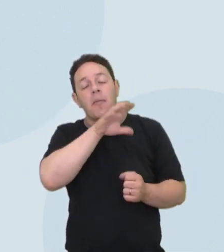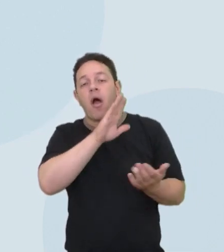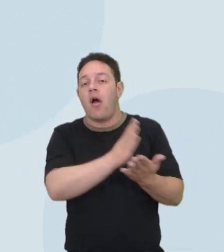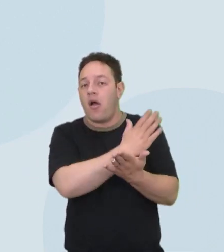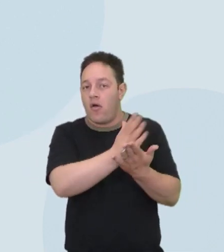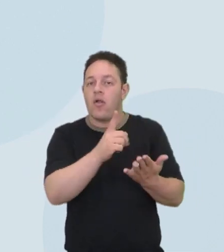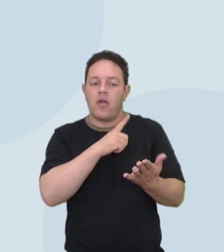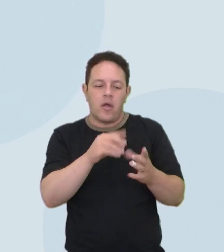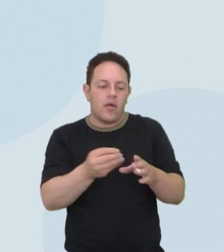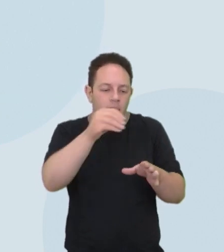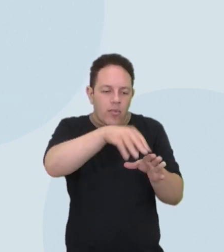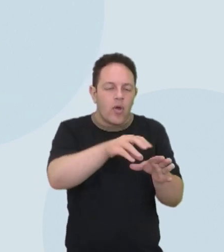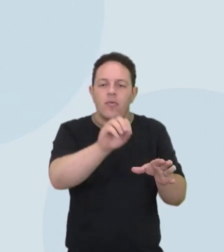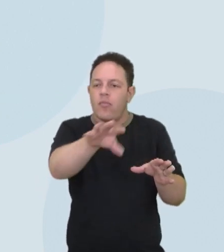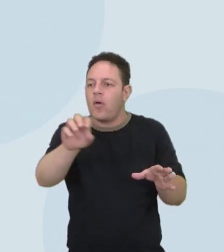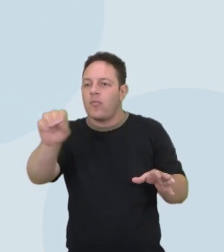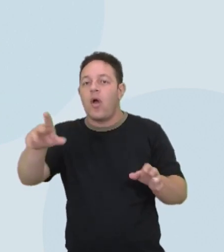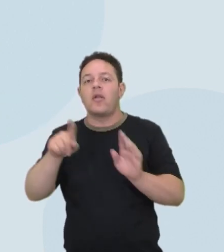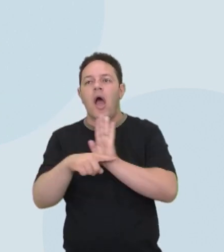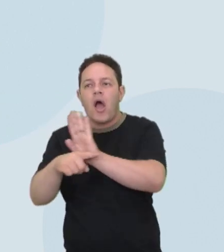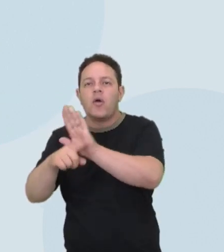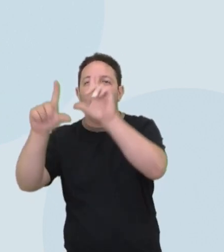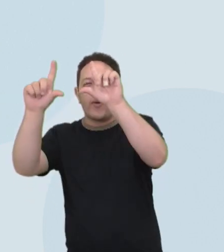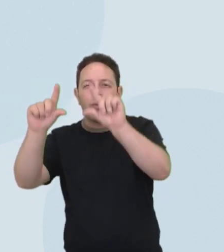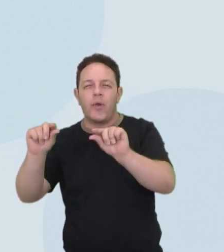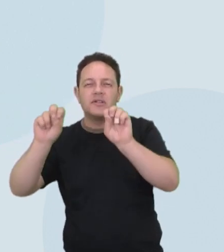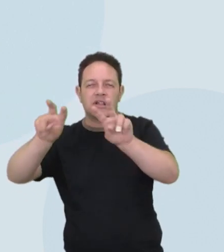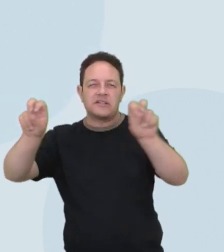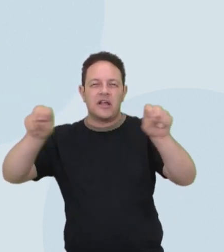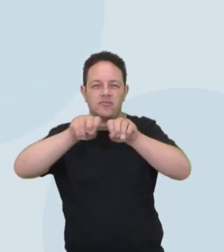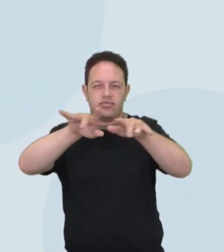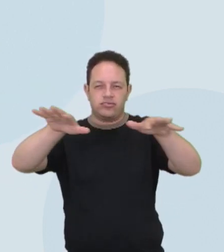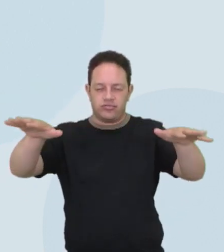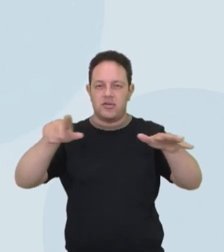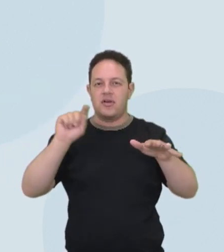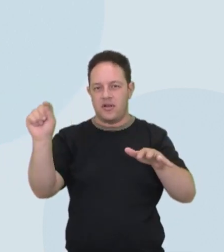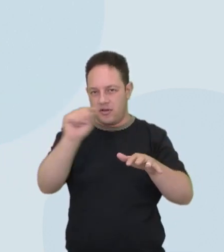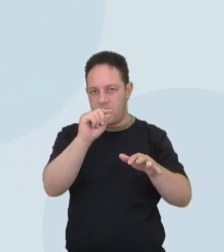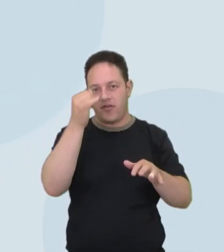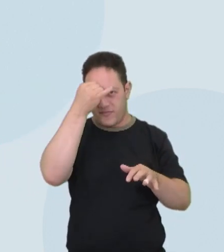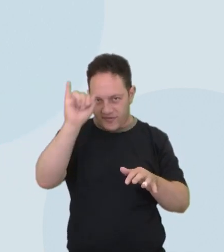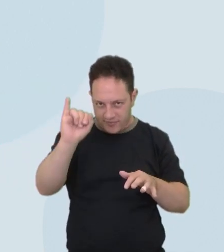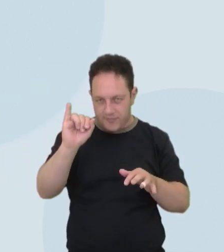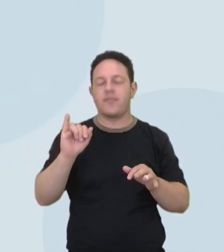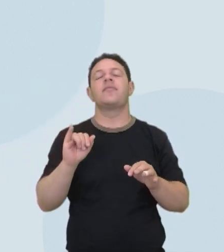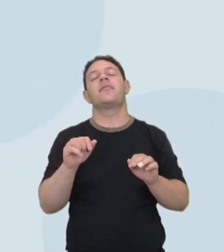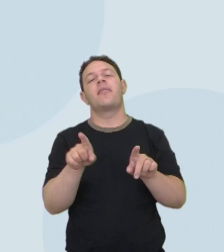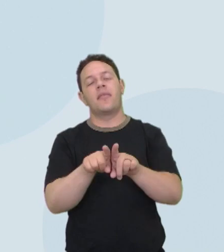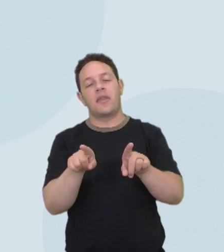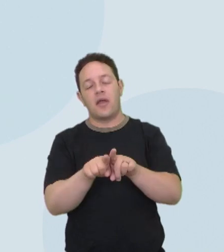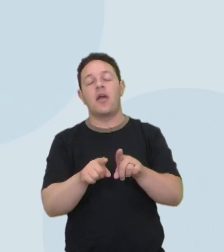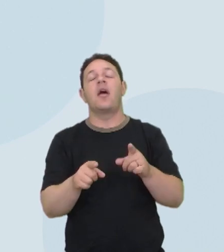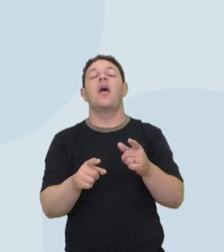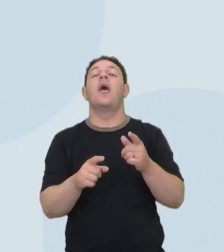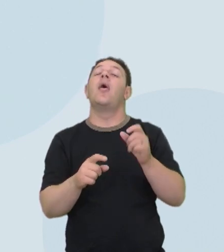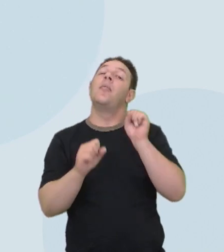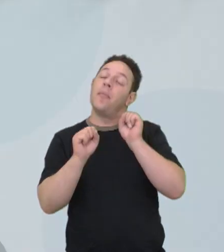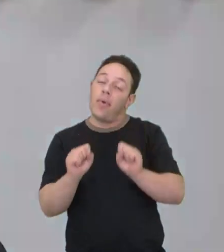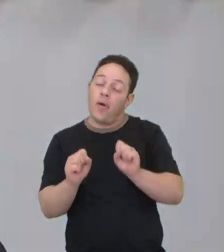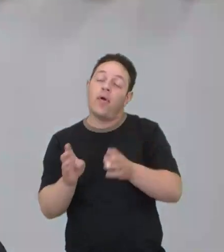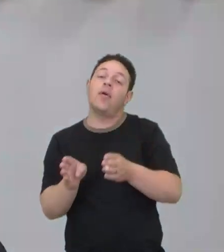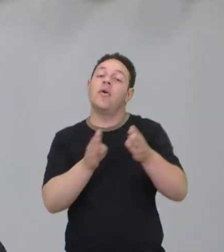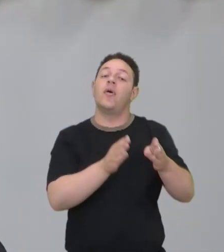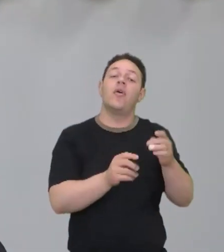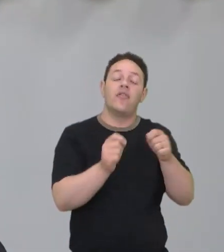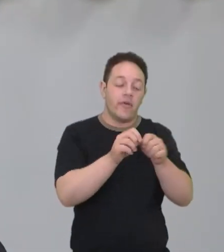são introduzidos para combater aí esse processo de degradação ou o processo de contaminação e poluição, mas